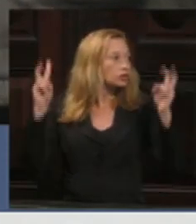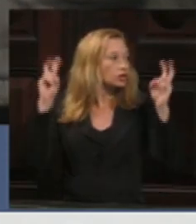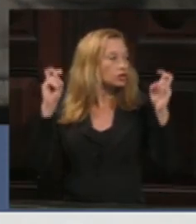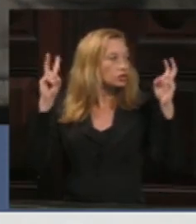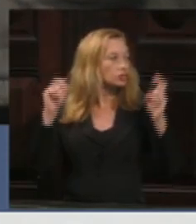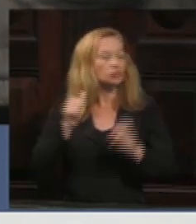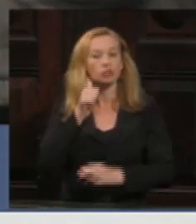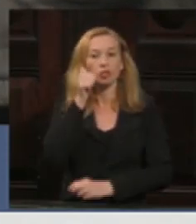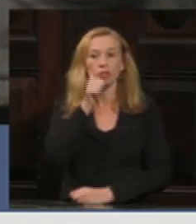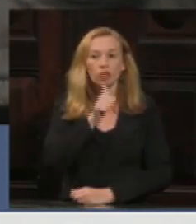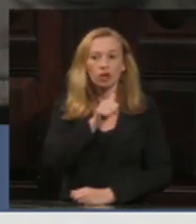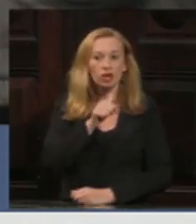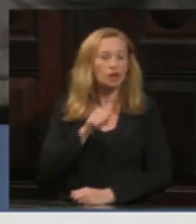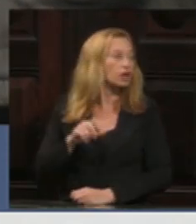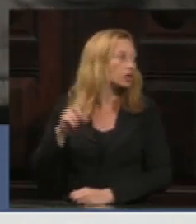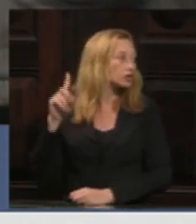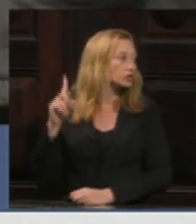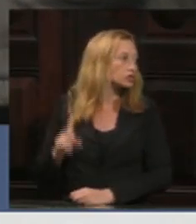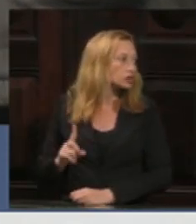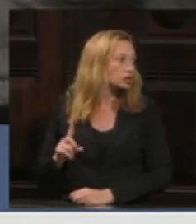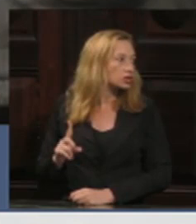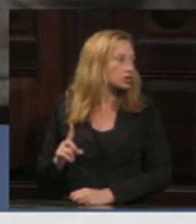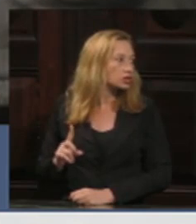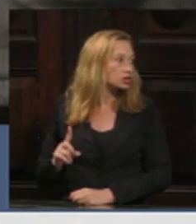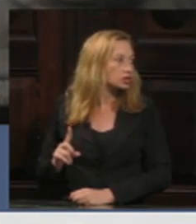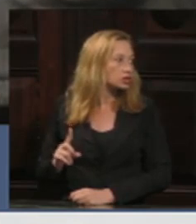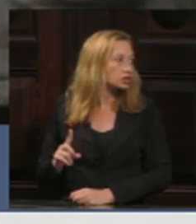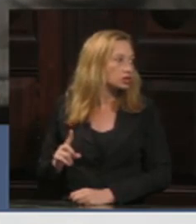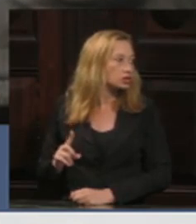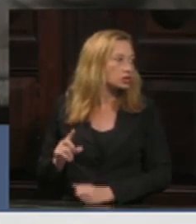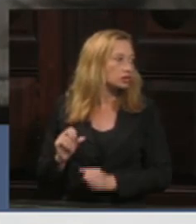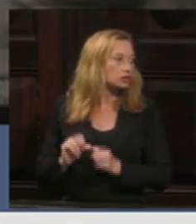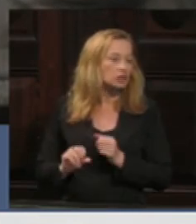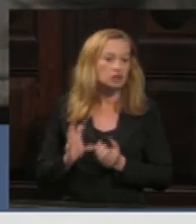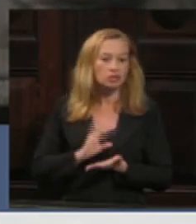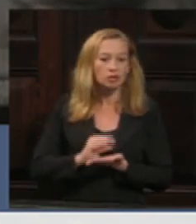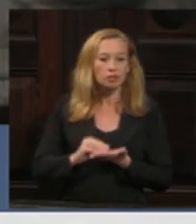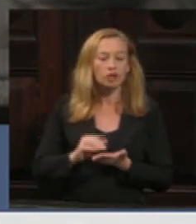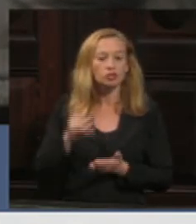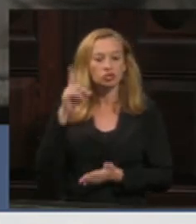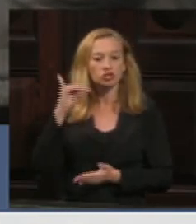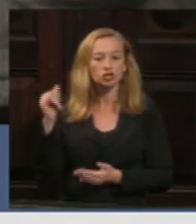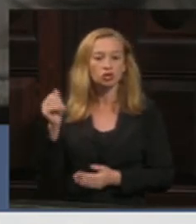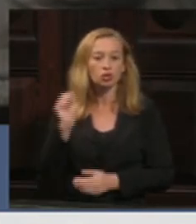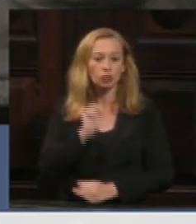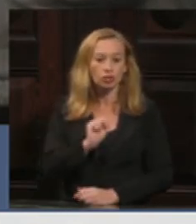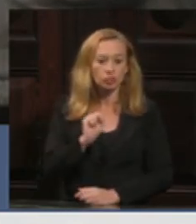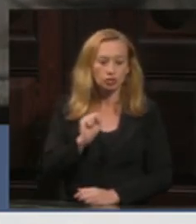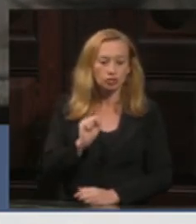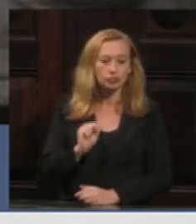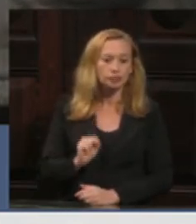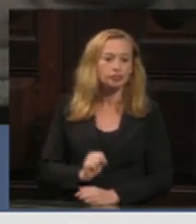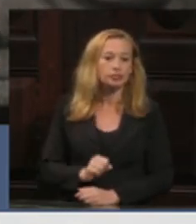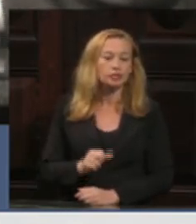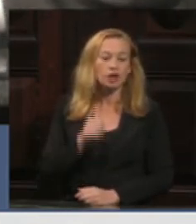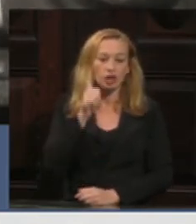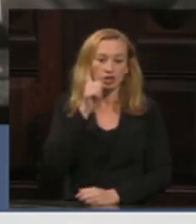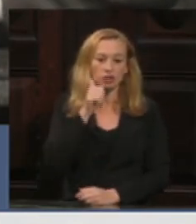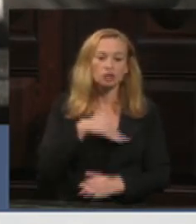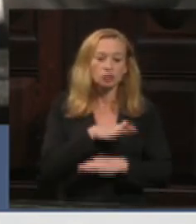mulher. A ideia era que nós pudéssemos fazer uma pauta na semana do dia 8 só em relação a